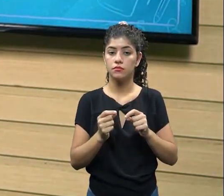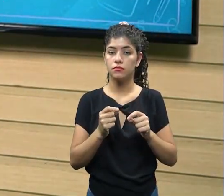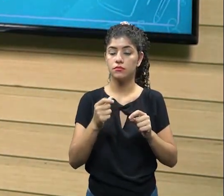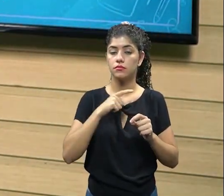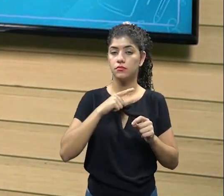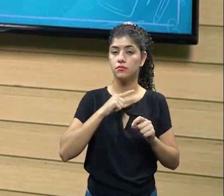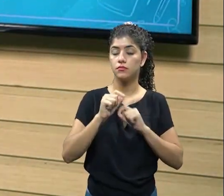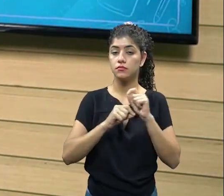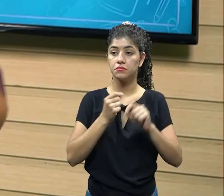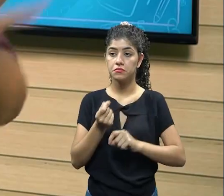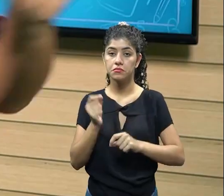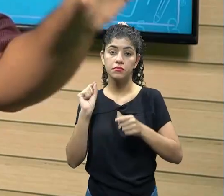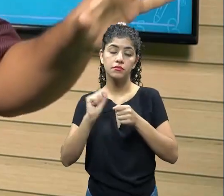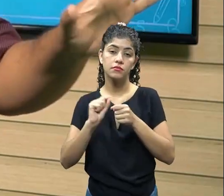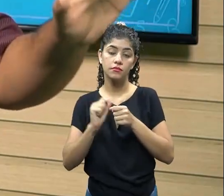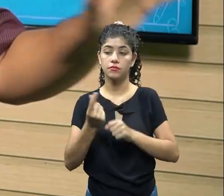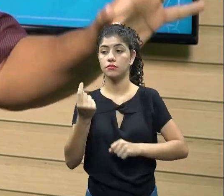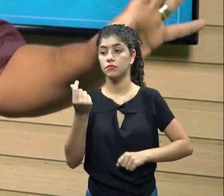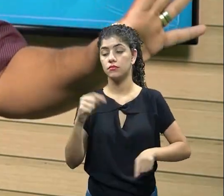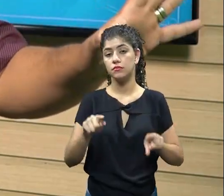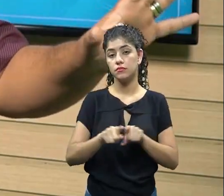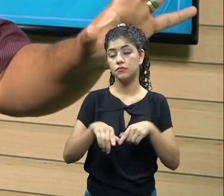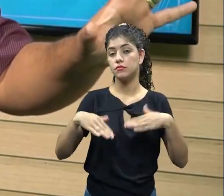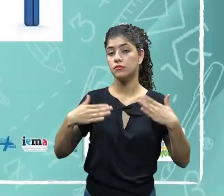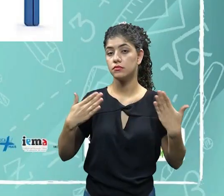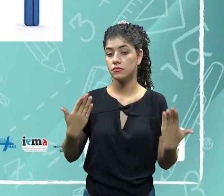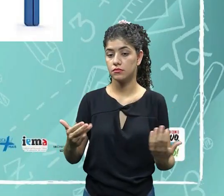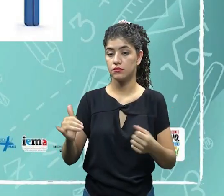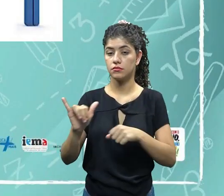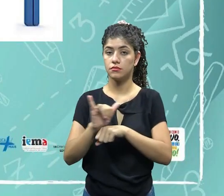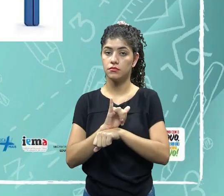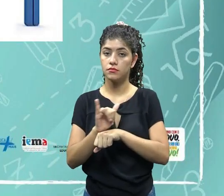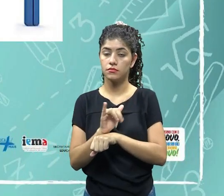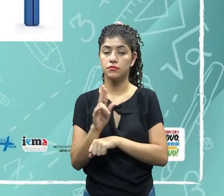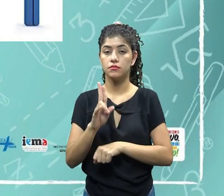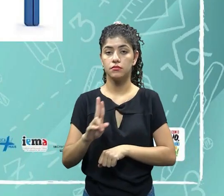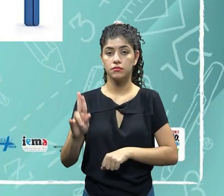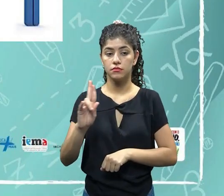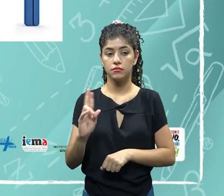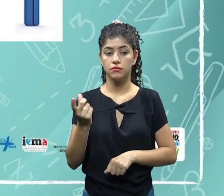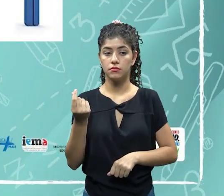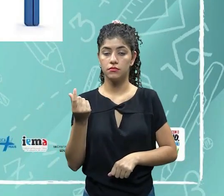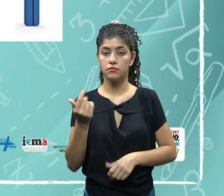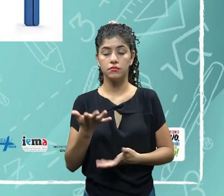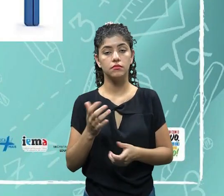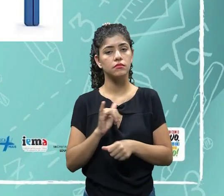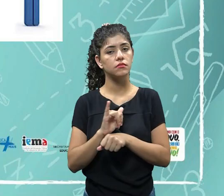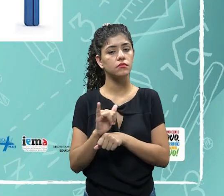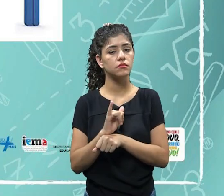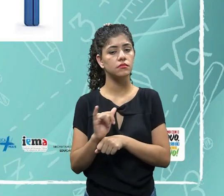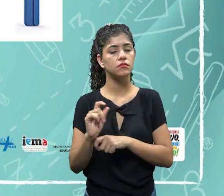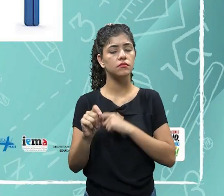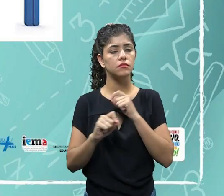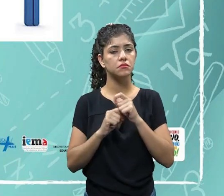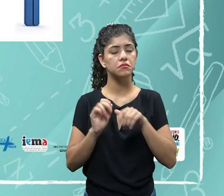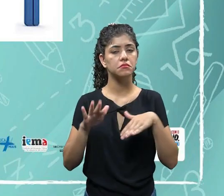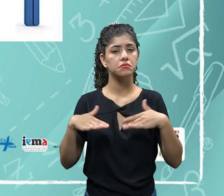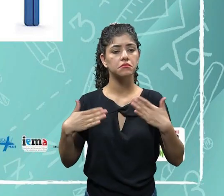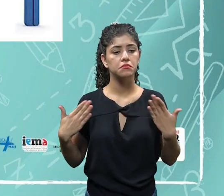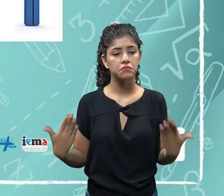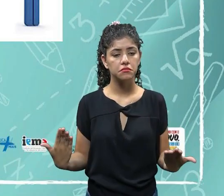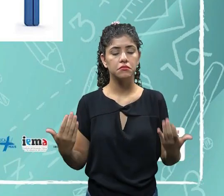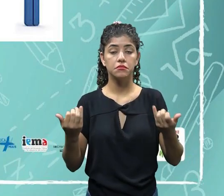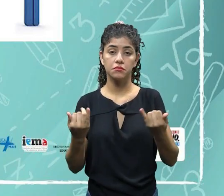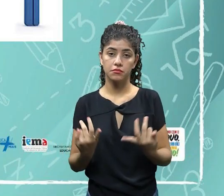faço com o dinheiro e quais são as estratégias para esse dinheiro. Então, o que seja estratégia, né? Vamos falar um pouquinho